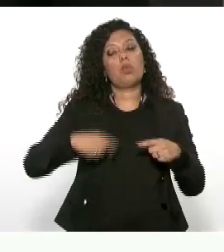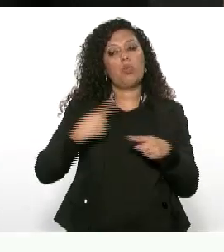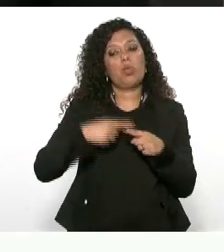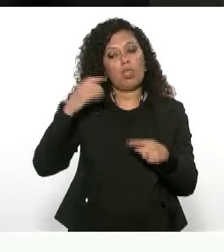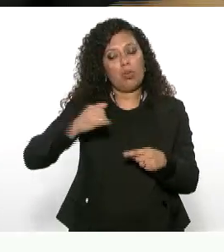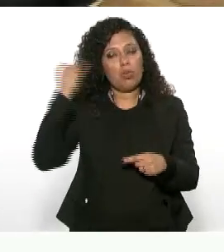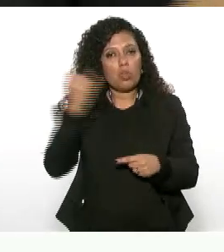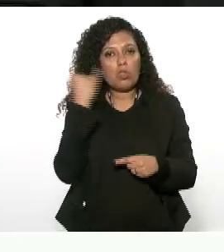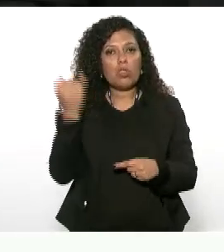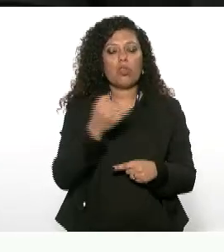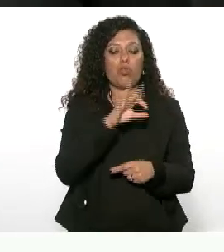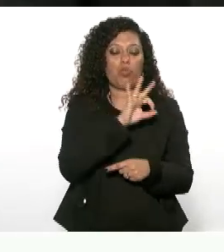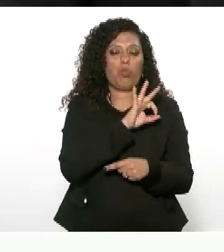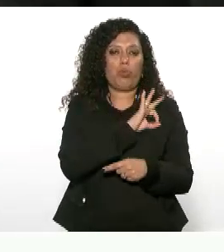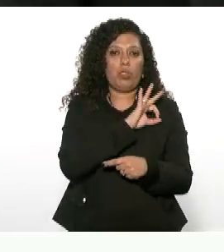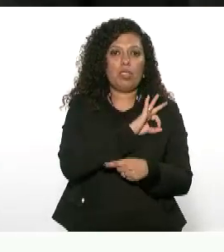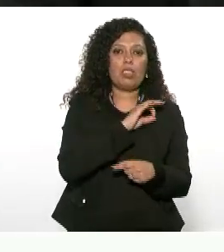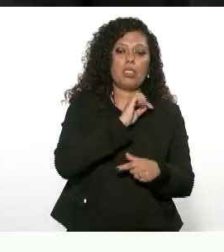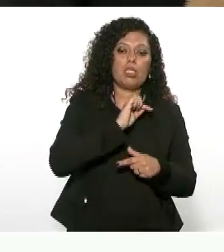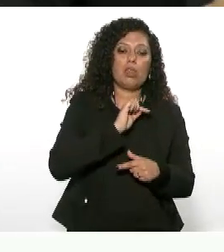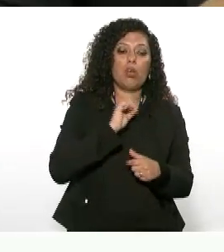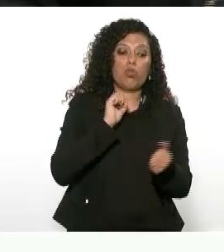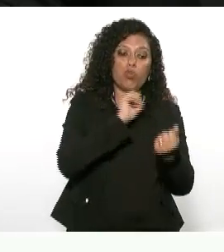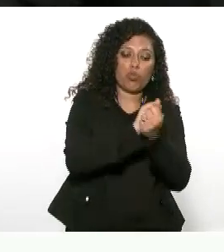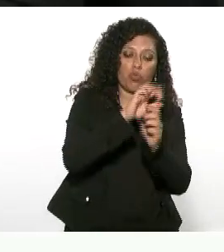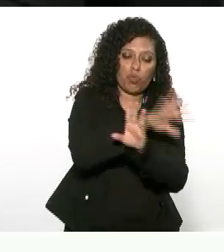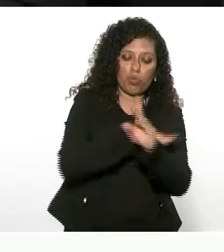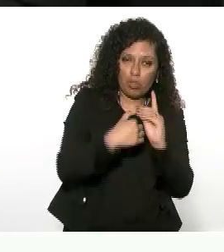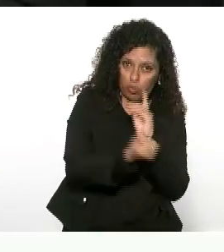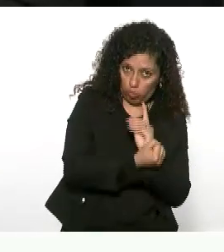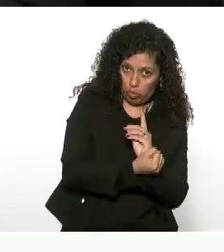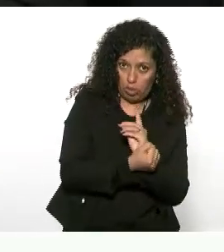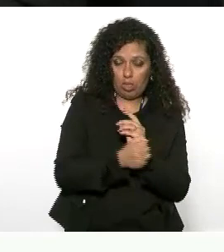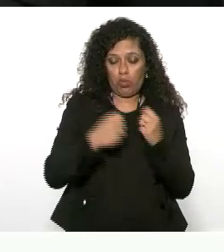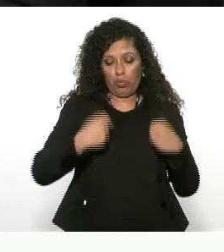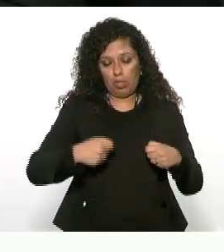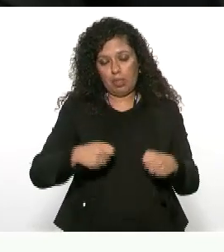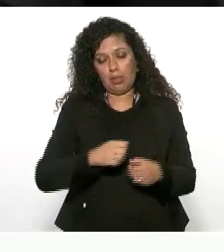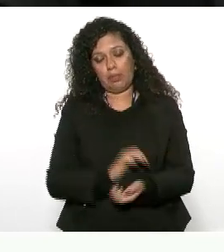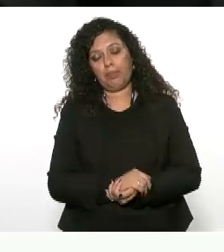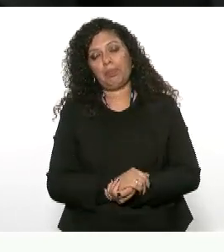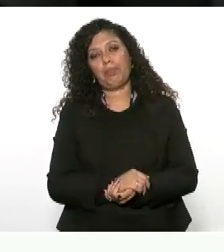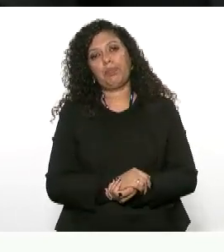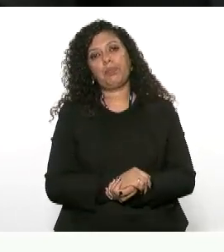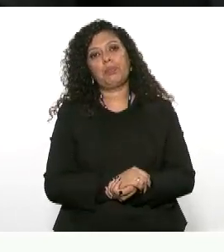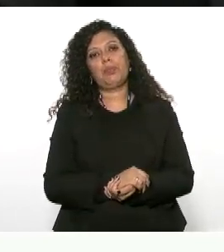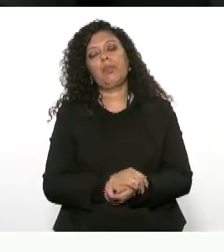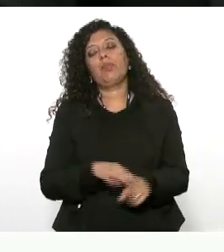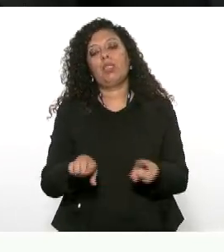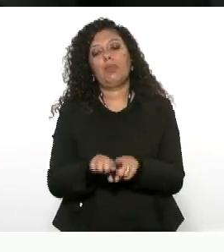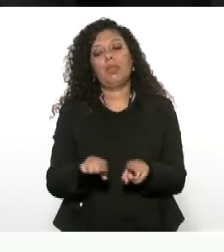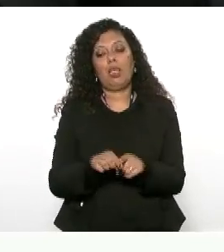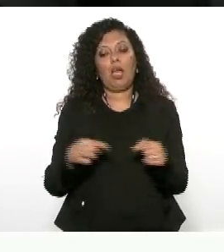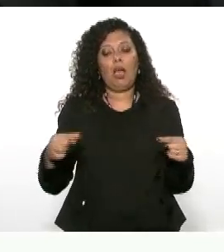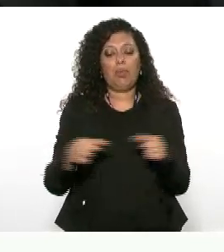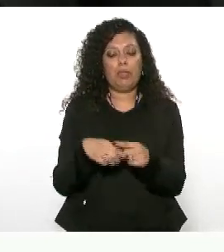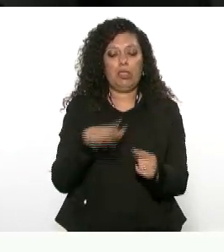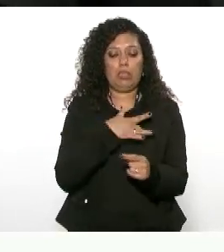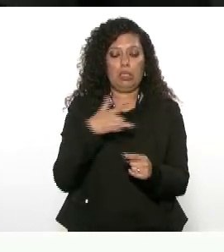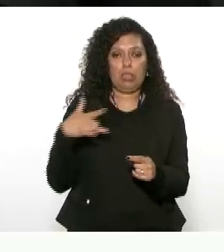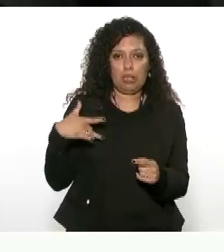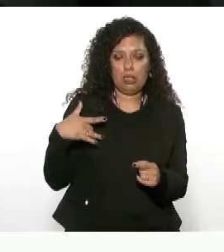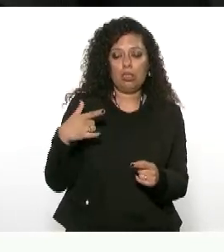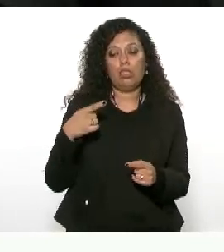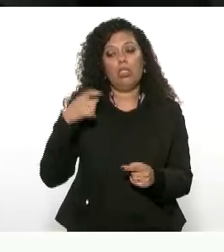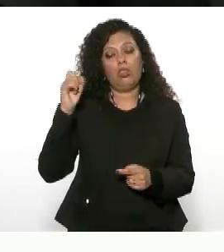convivesse harmonicamente com a sociedade para o qual ele presta o serviço de segurança pública. No que diz respeito à saúde, as discussões eram